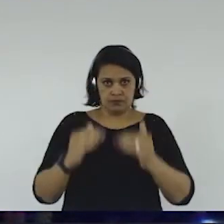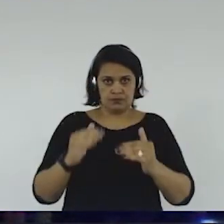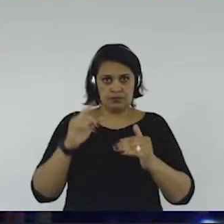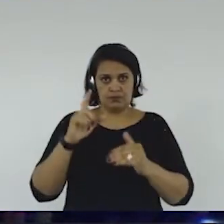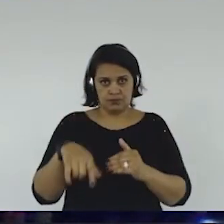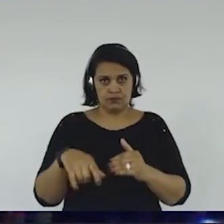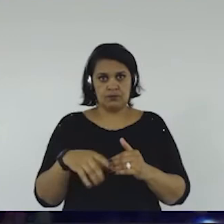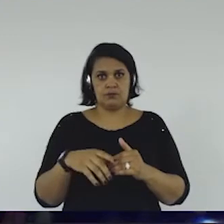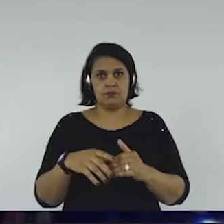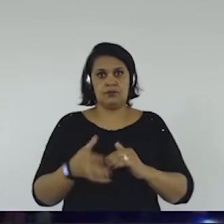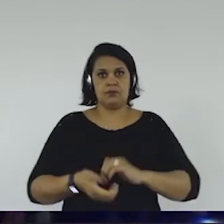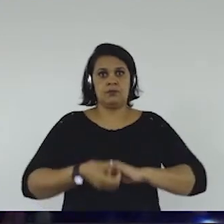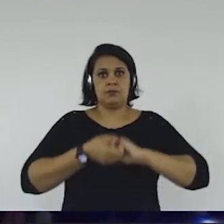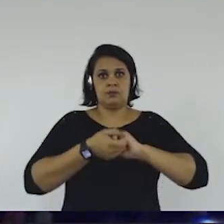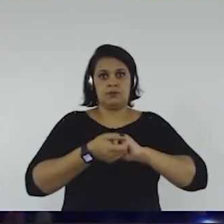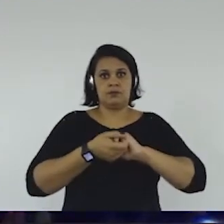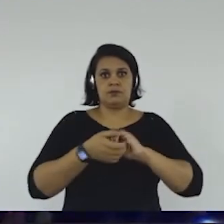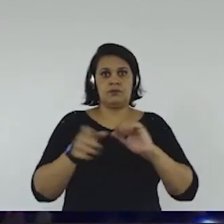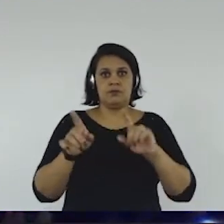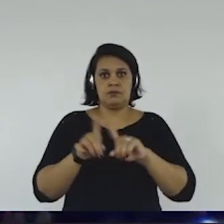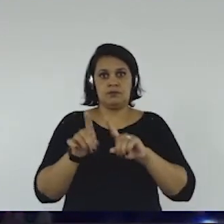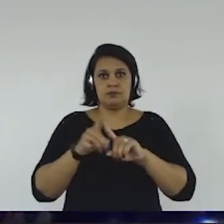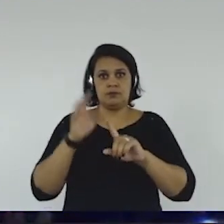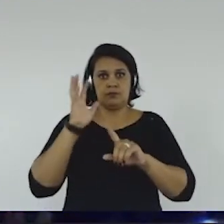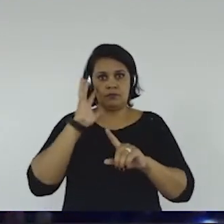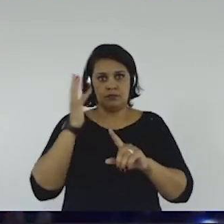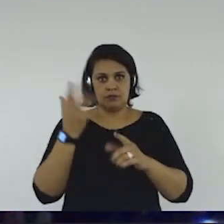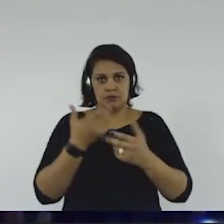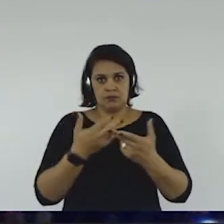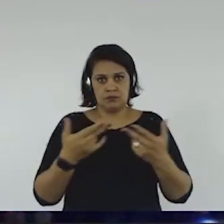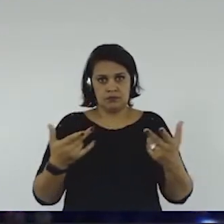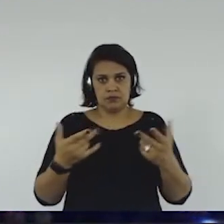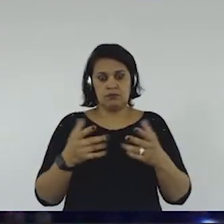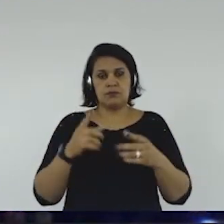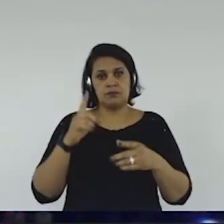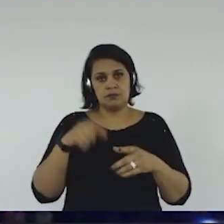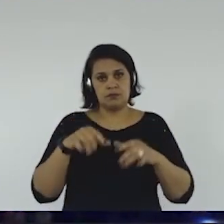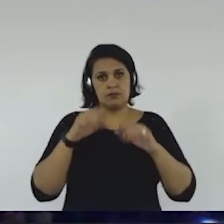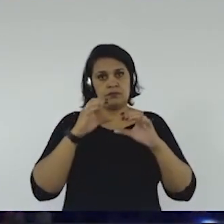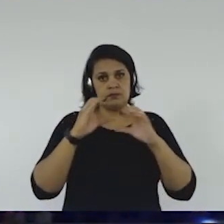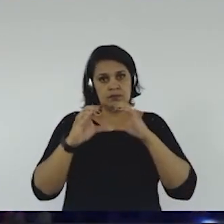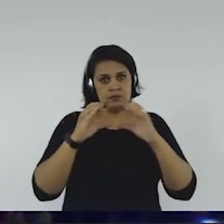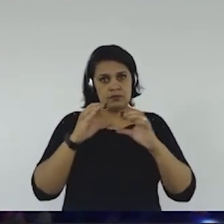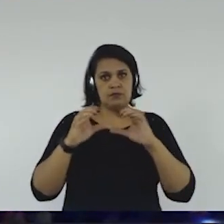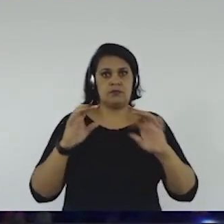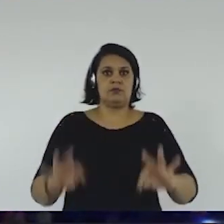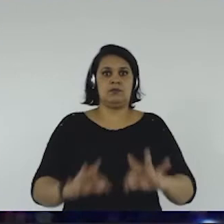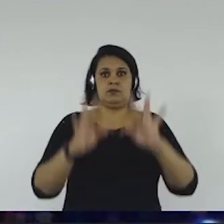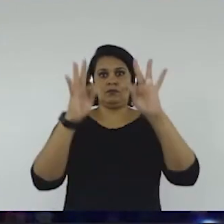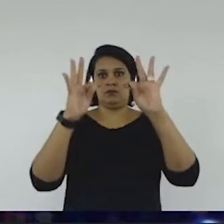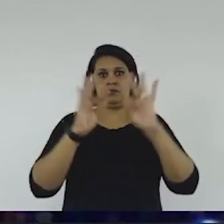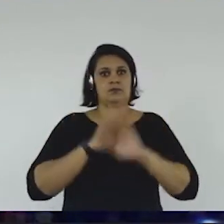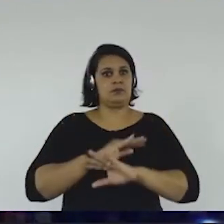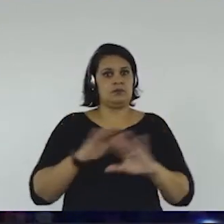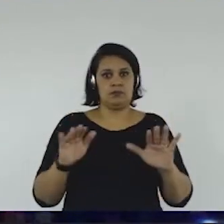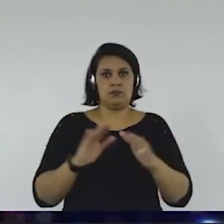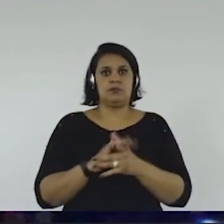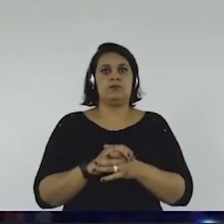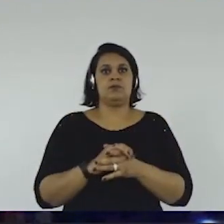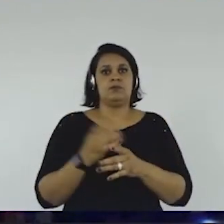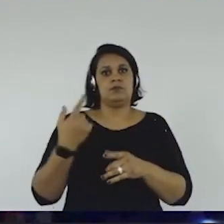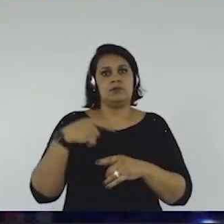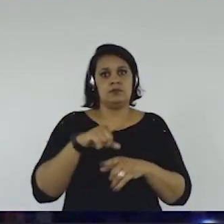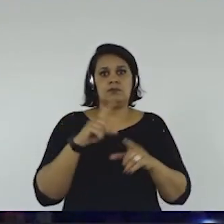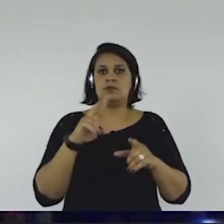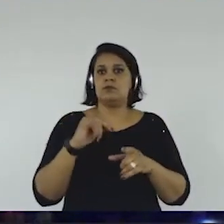e de arbitragem, as palavras de ordem hão de ser comunicação e tecnologia. Nós temos que investir cada